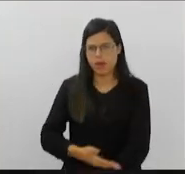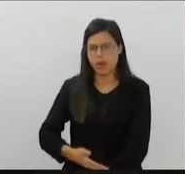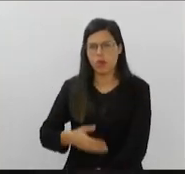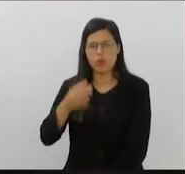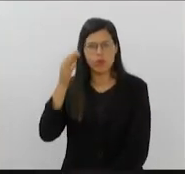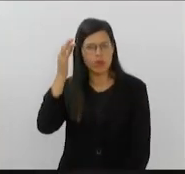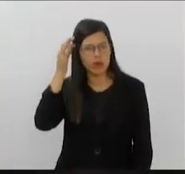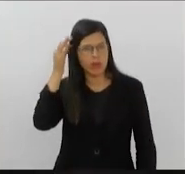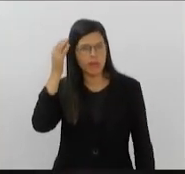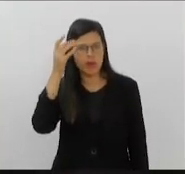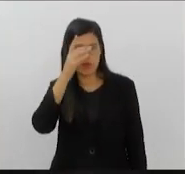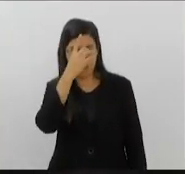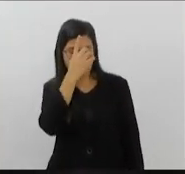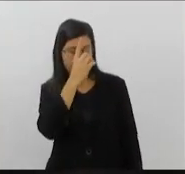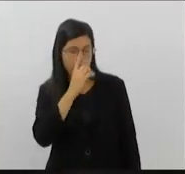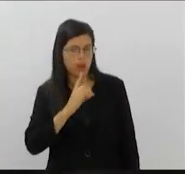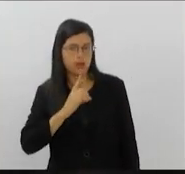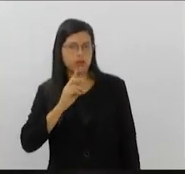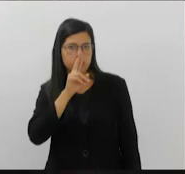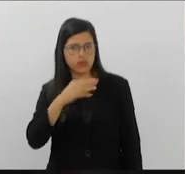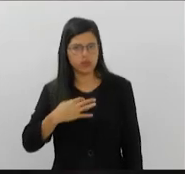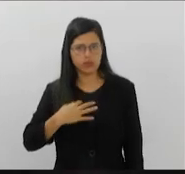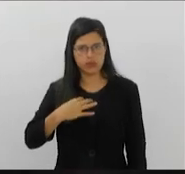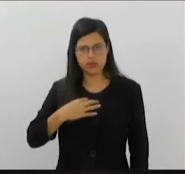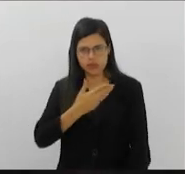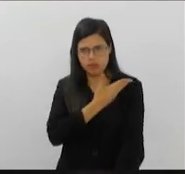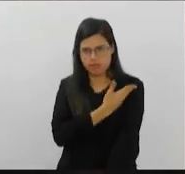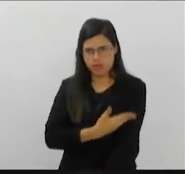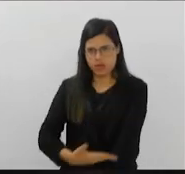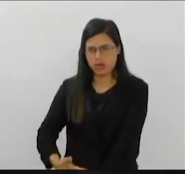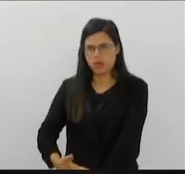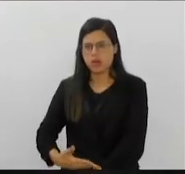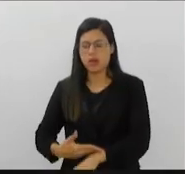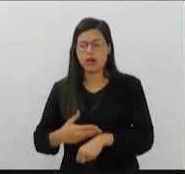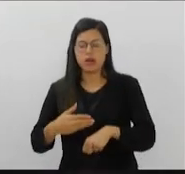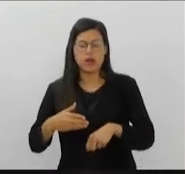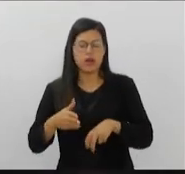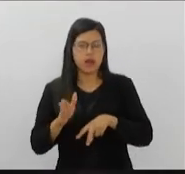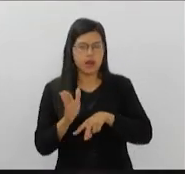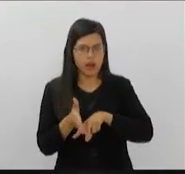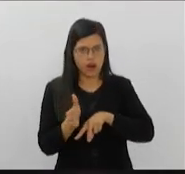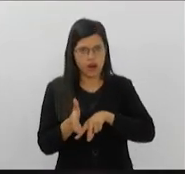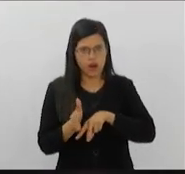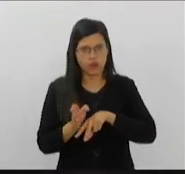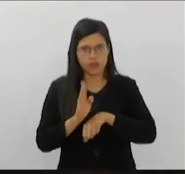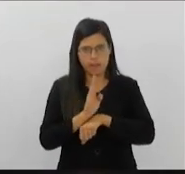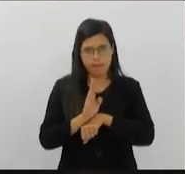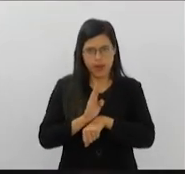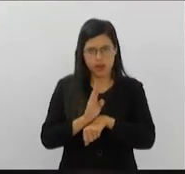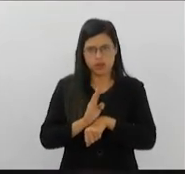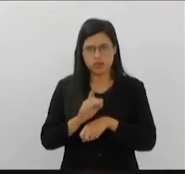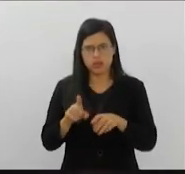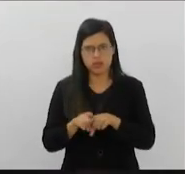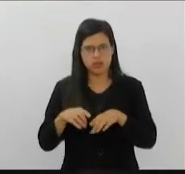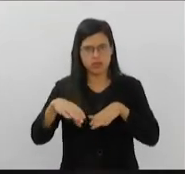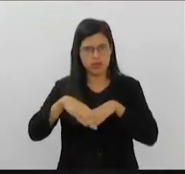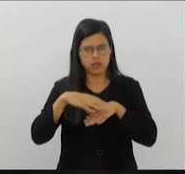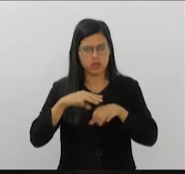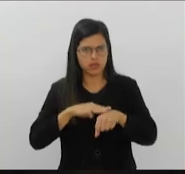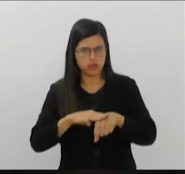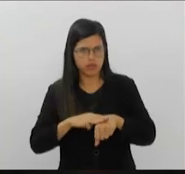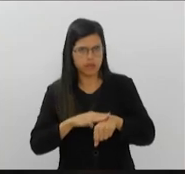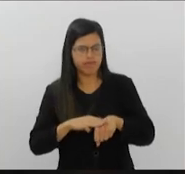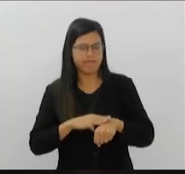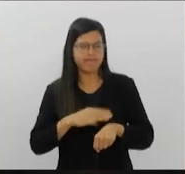loiros, estou aqui de blusa branca, né? Calça bege e também tênis marrom. E, bom, para